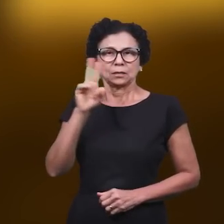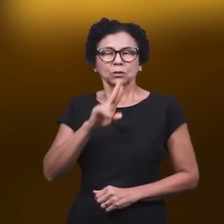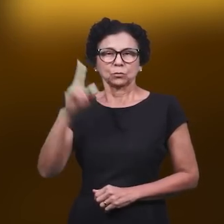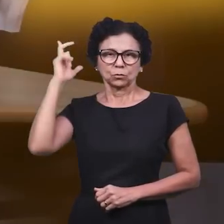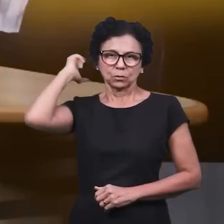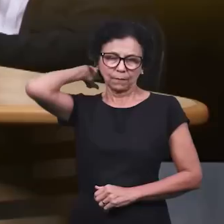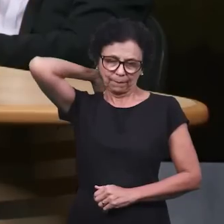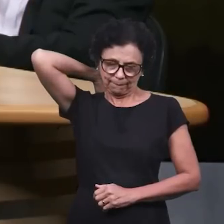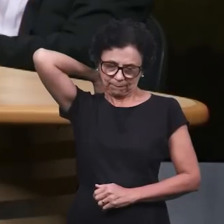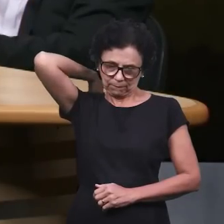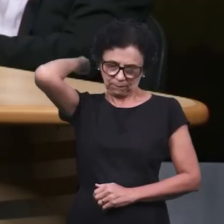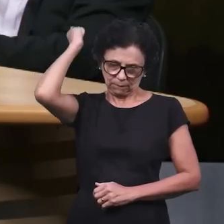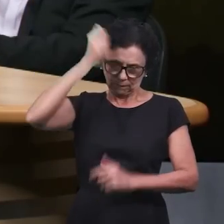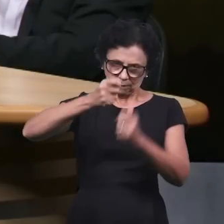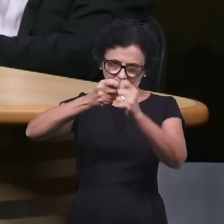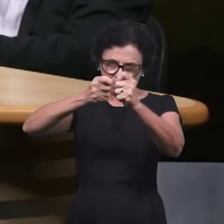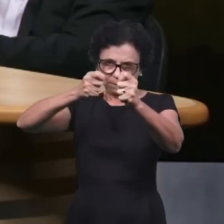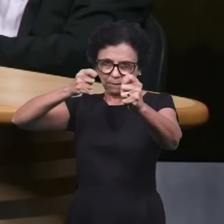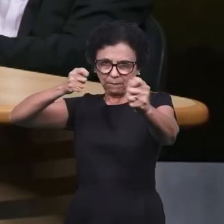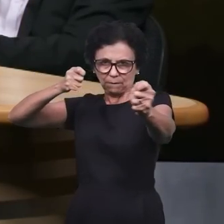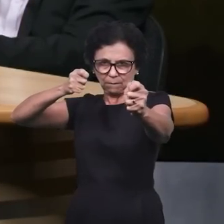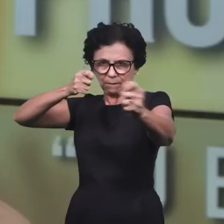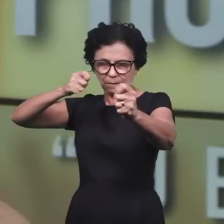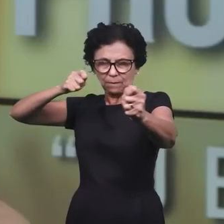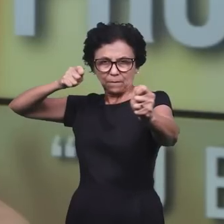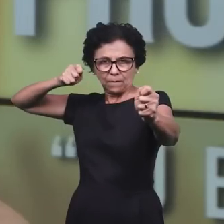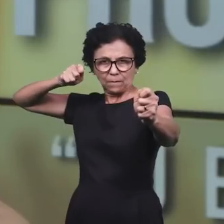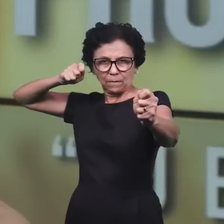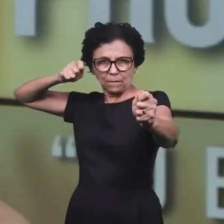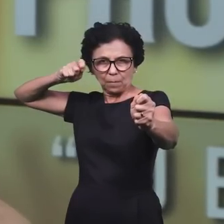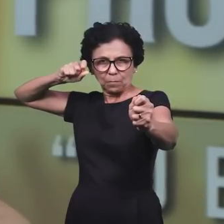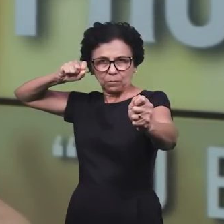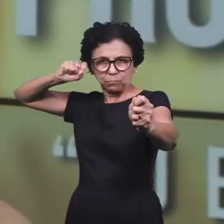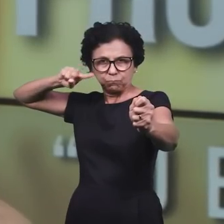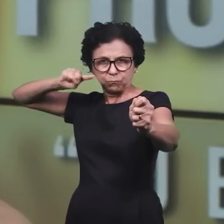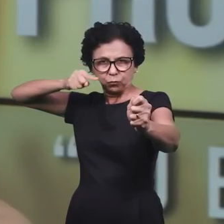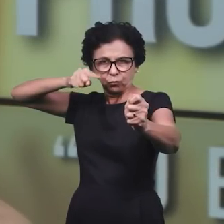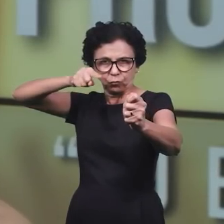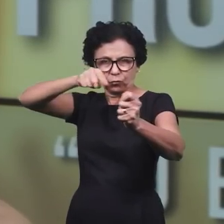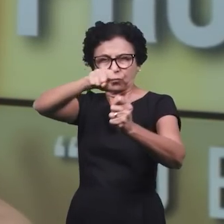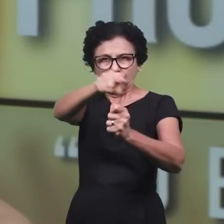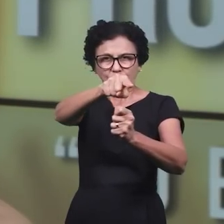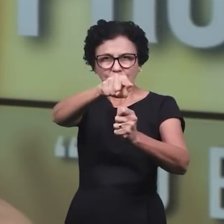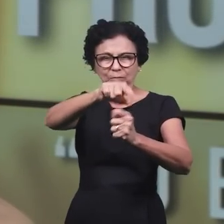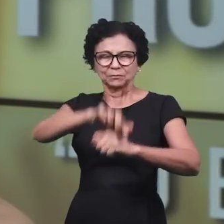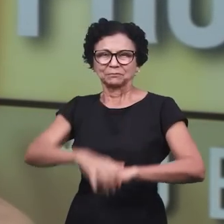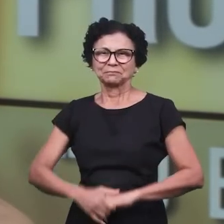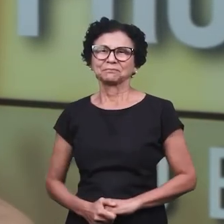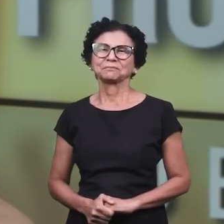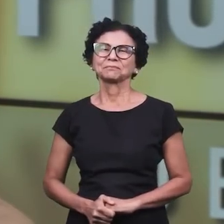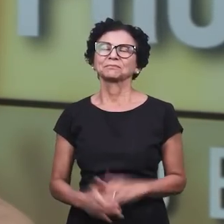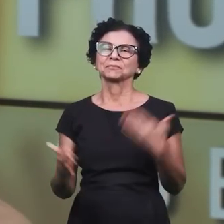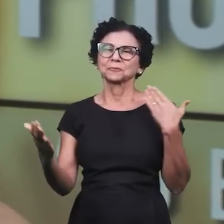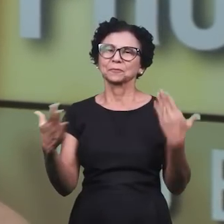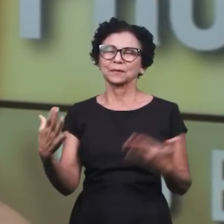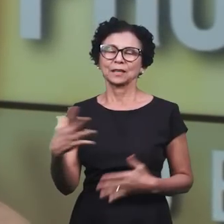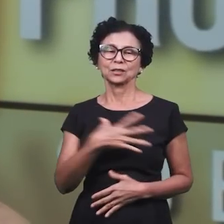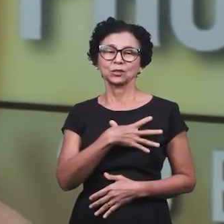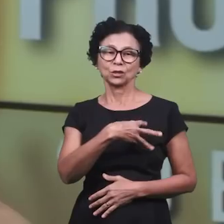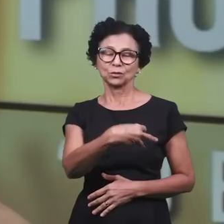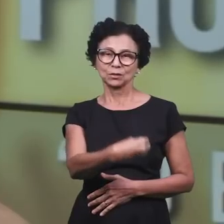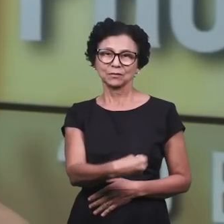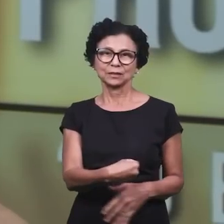mocidade. E aqui nós observamos, para nos situar diante deste tema, que os filhos